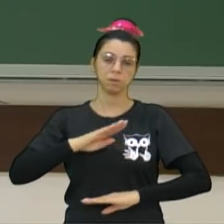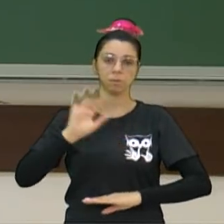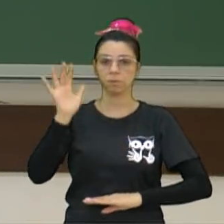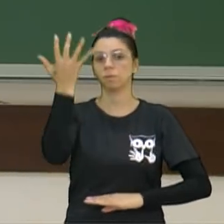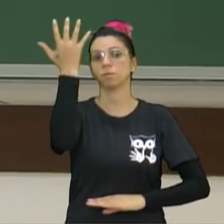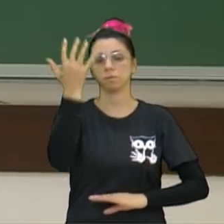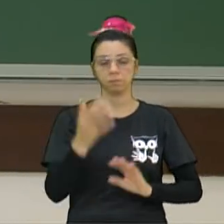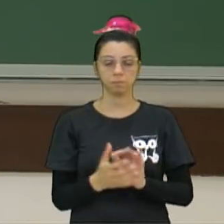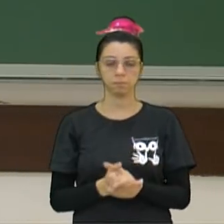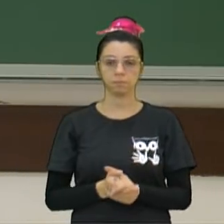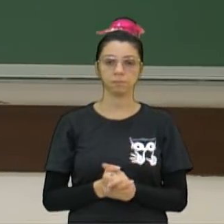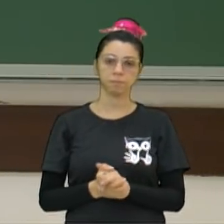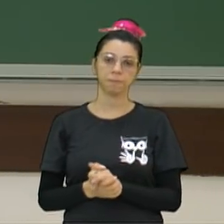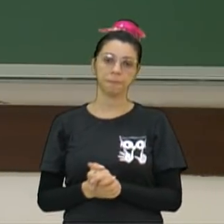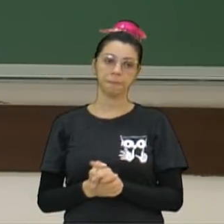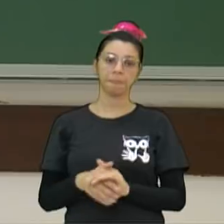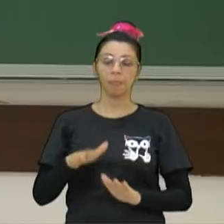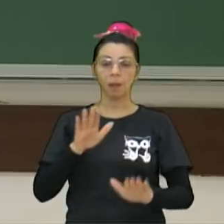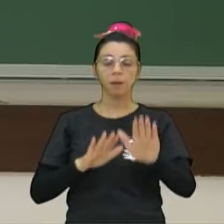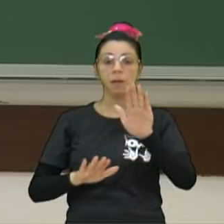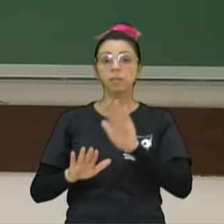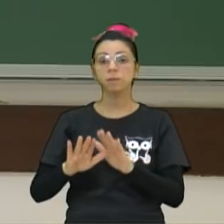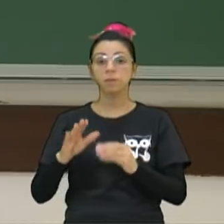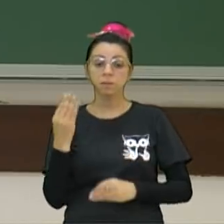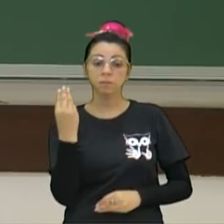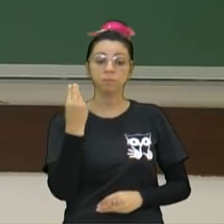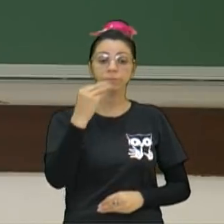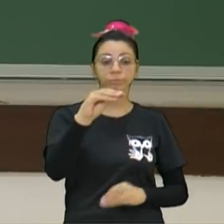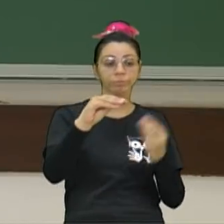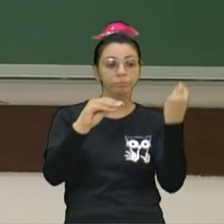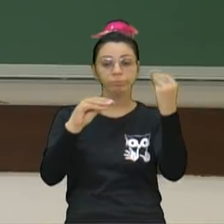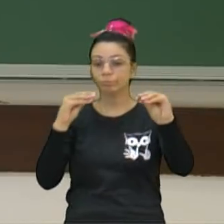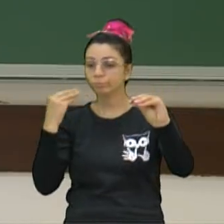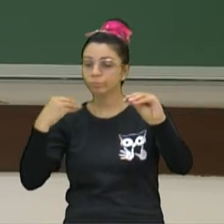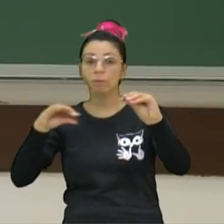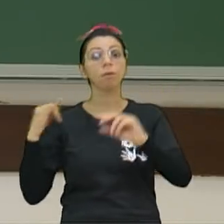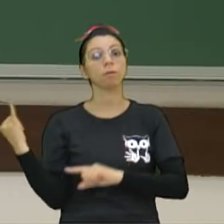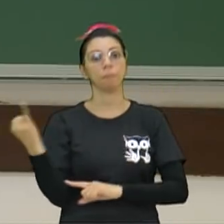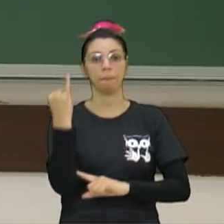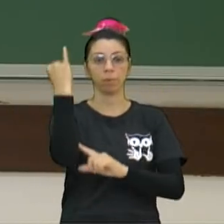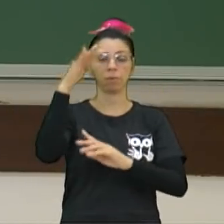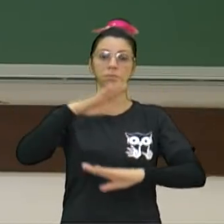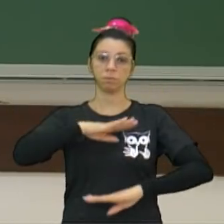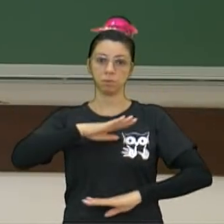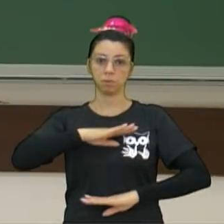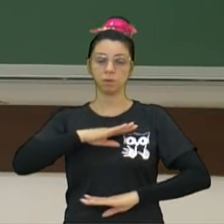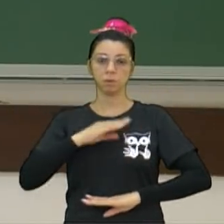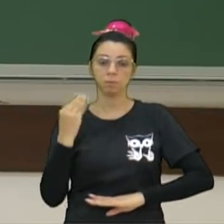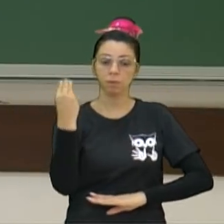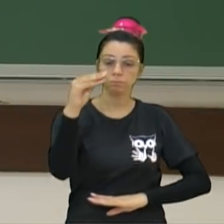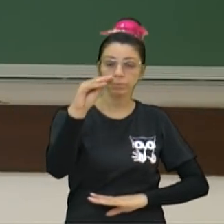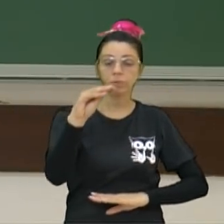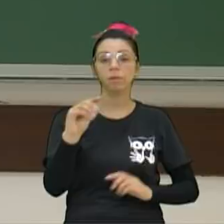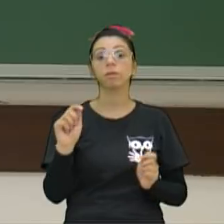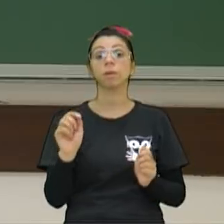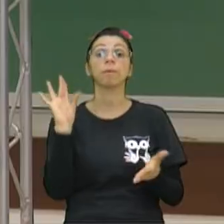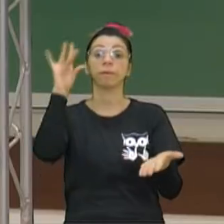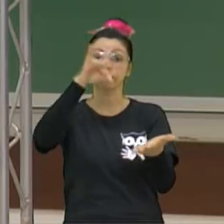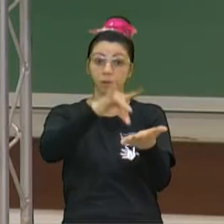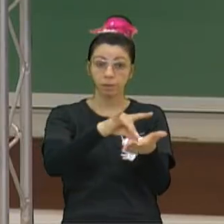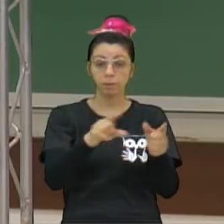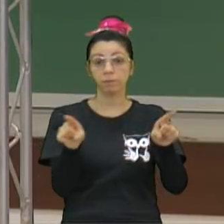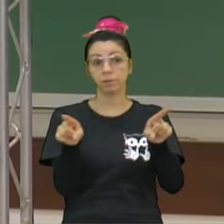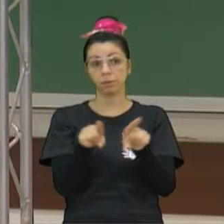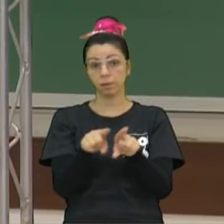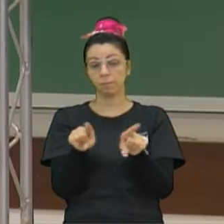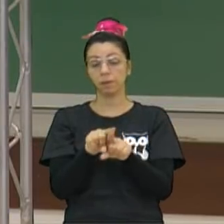Geralmente, os fatos que vão num depoimento são bem importantes para a pessoa que está narrando, né? São verídicos, por isso que a gente se refere